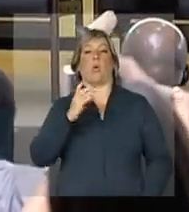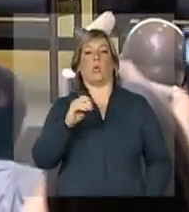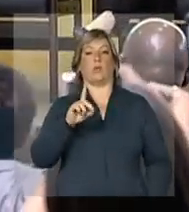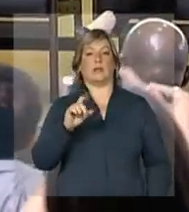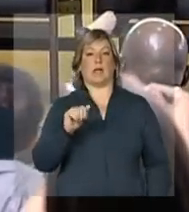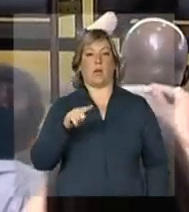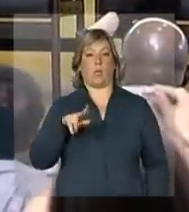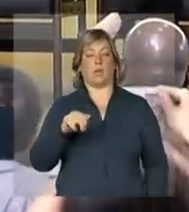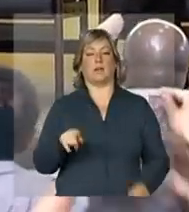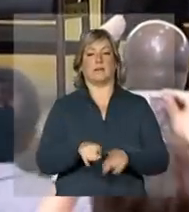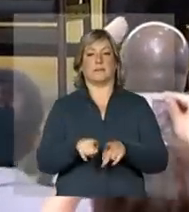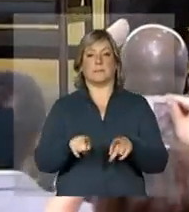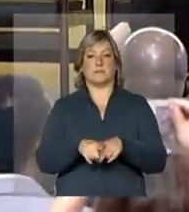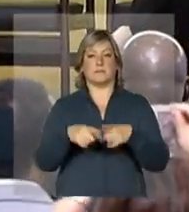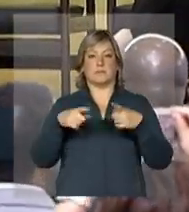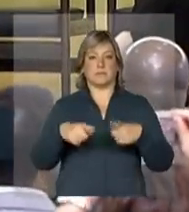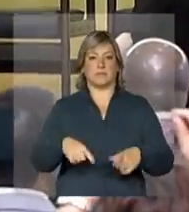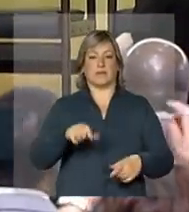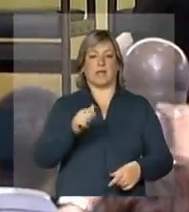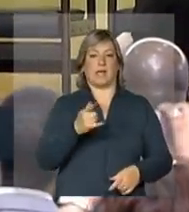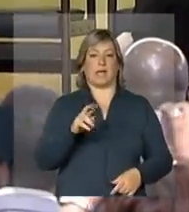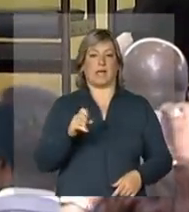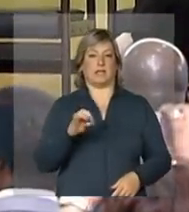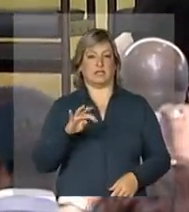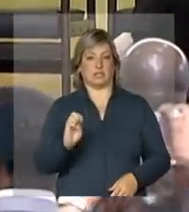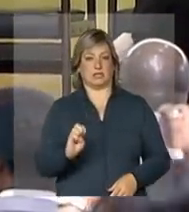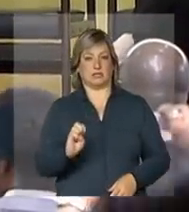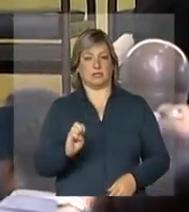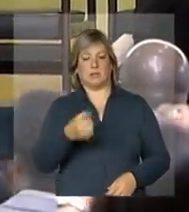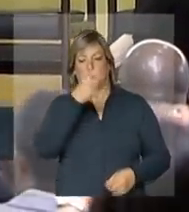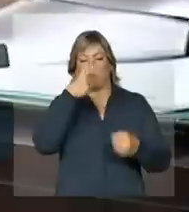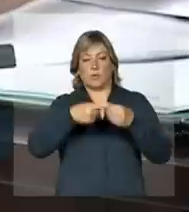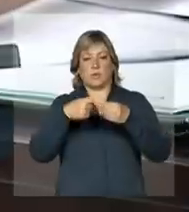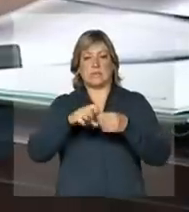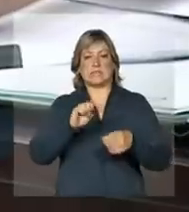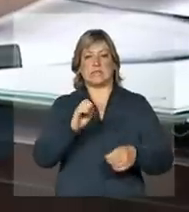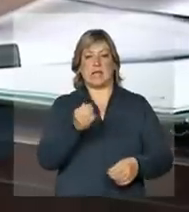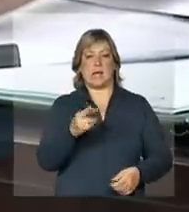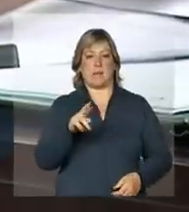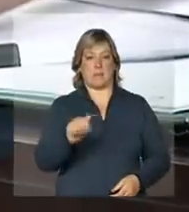Basílio e comunidade de Agreste no município de